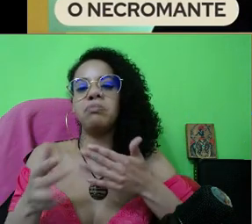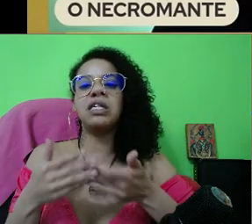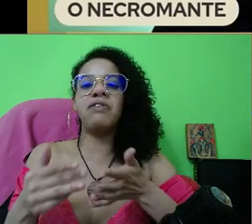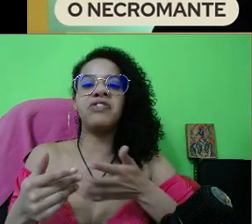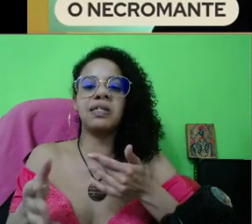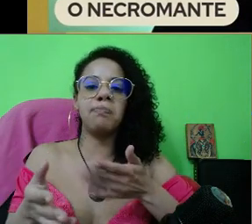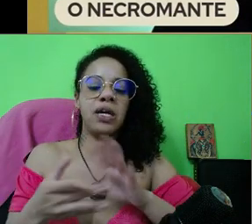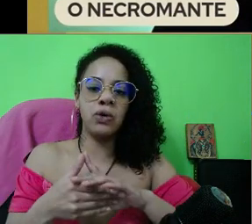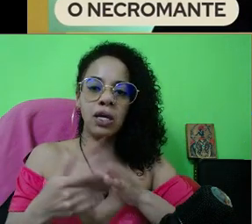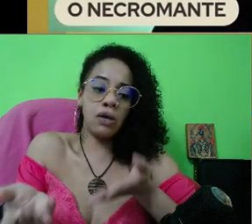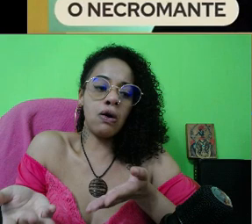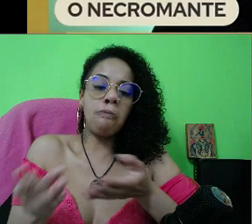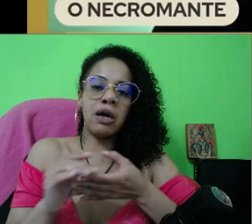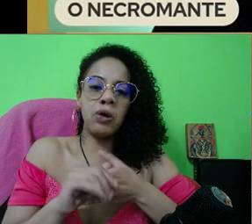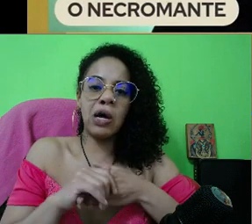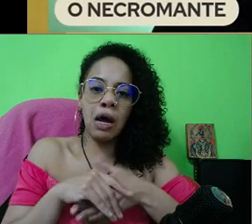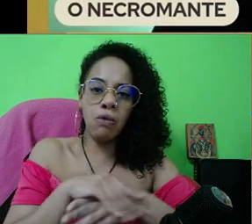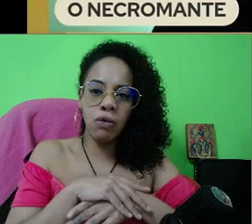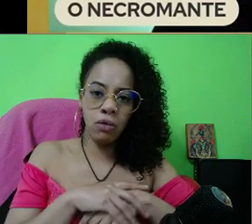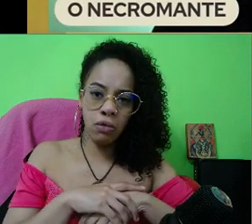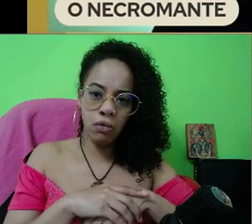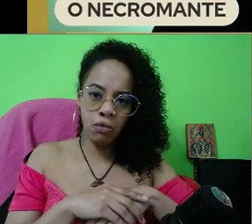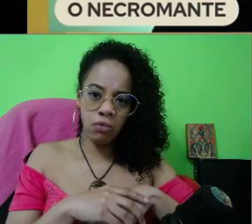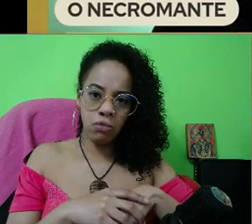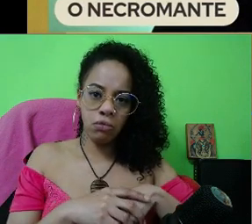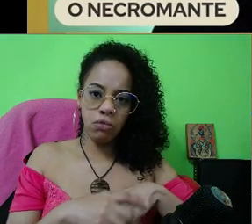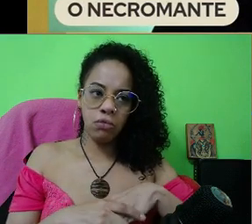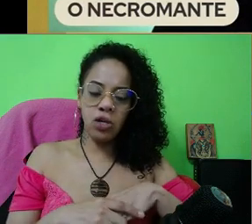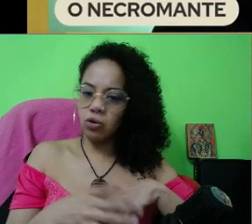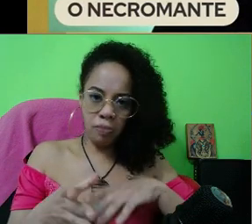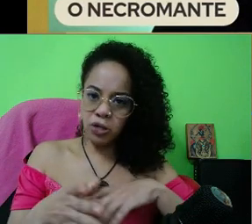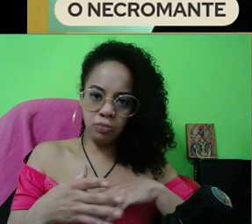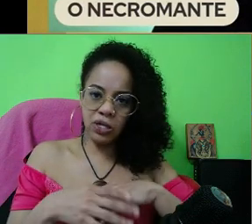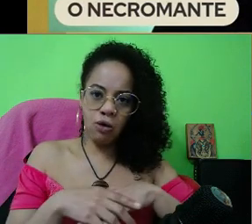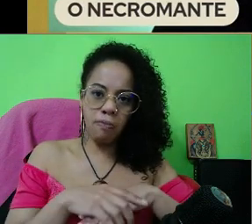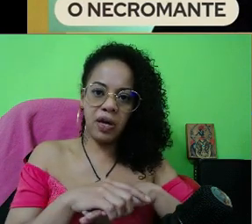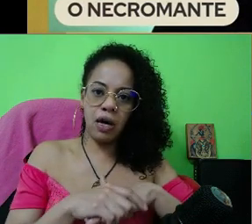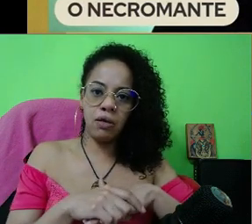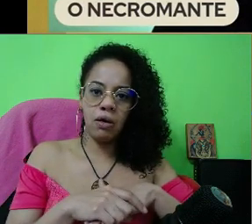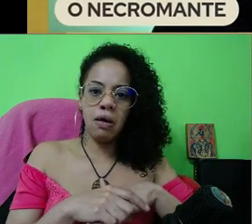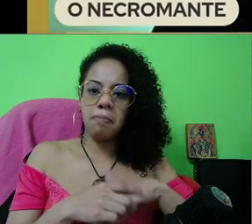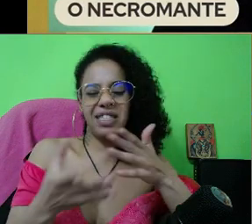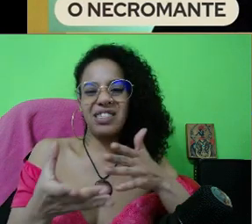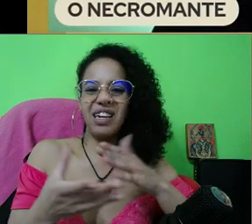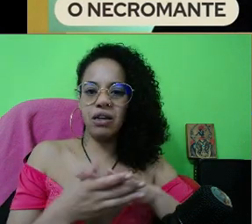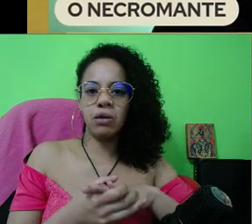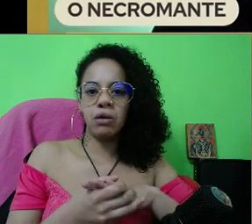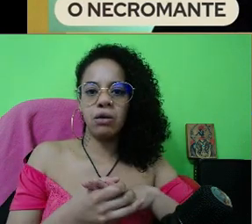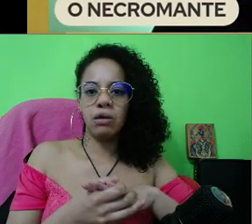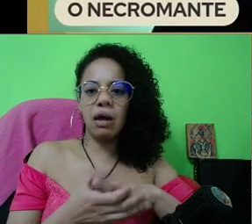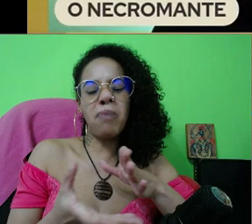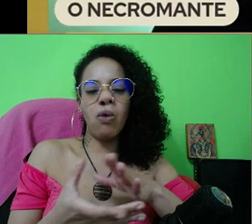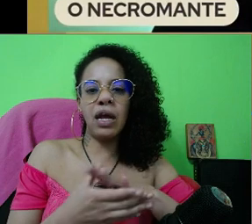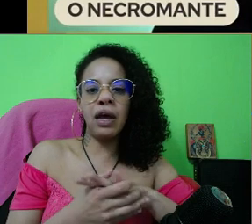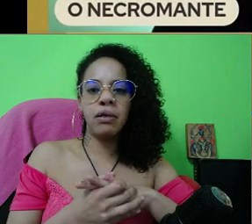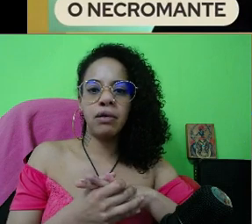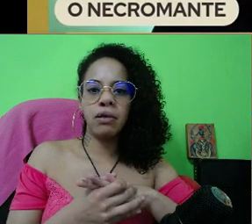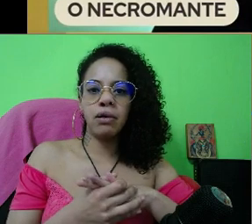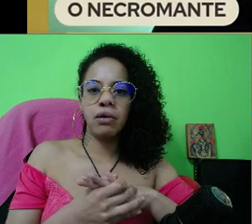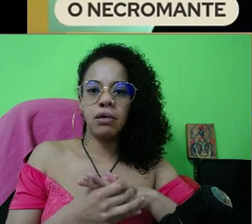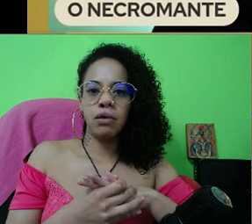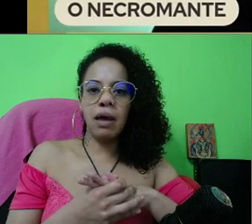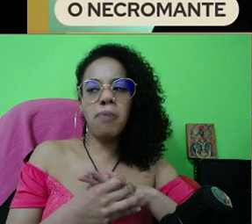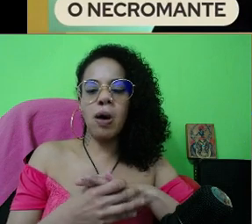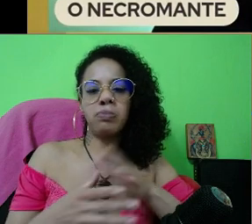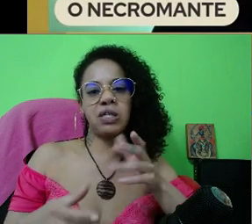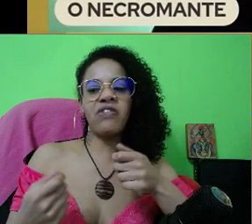se não tiver na tampa se não ficar sabendo você não acompanha meu canal e eu não tô pedindo para você acompanhar mas assim na boa né